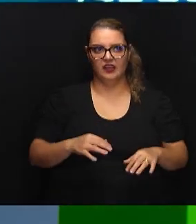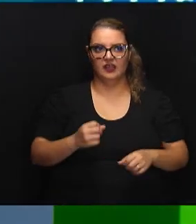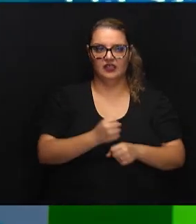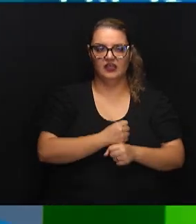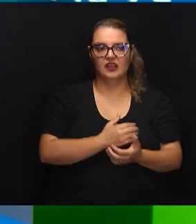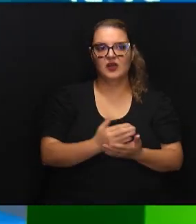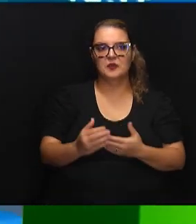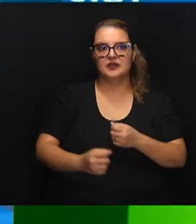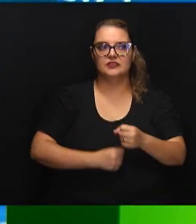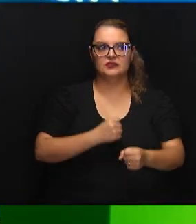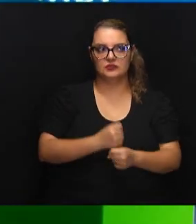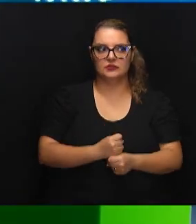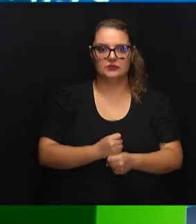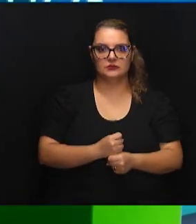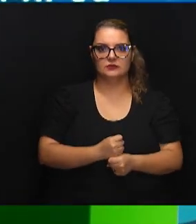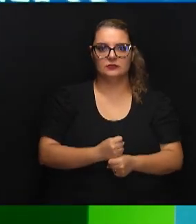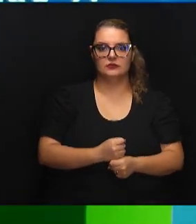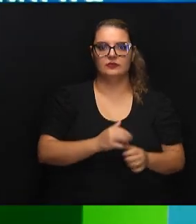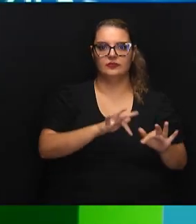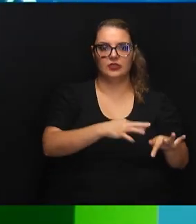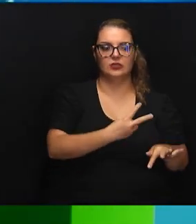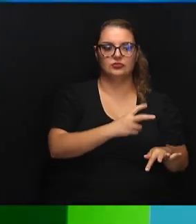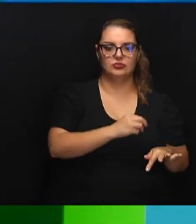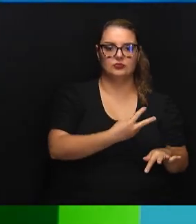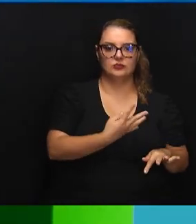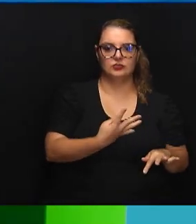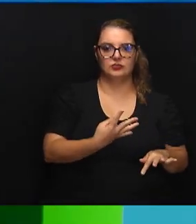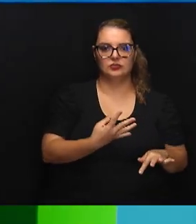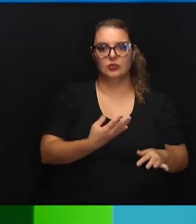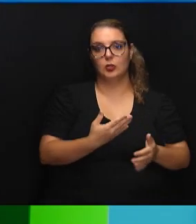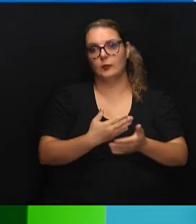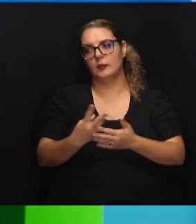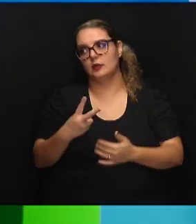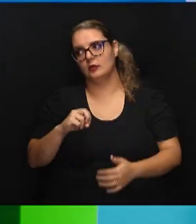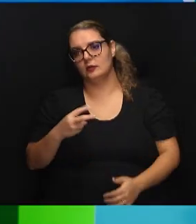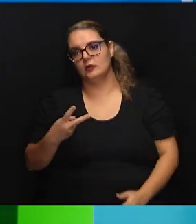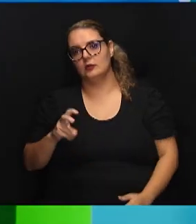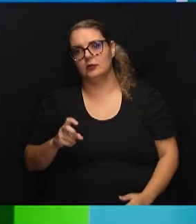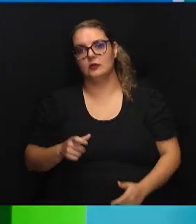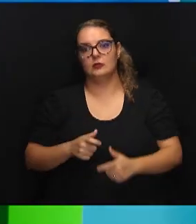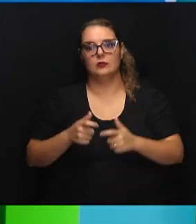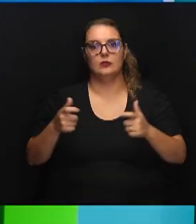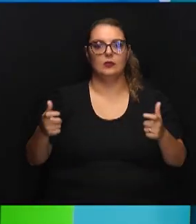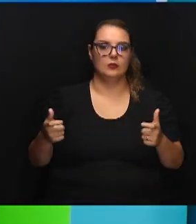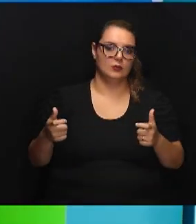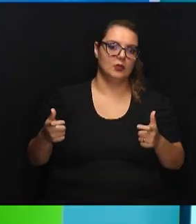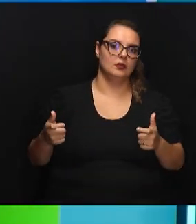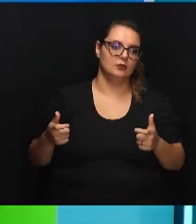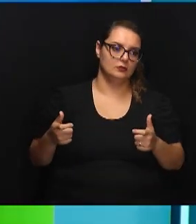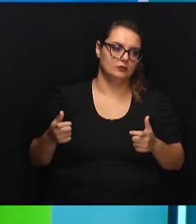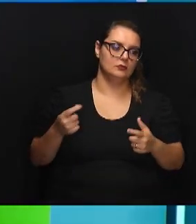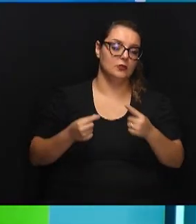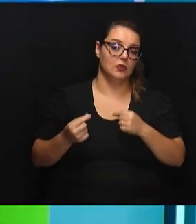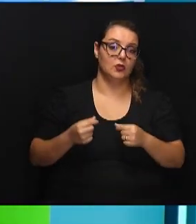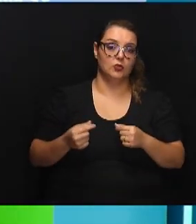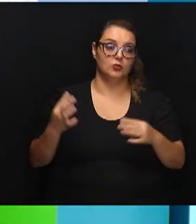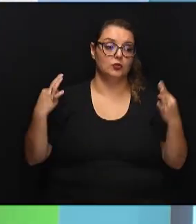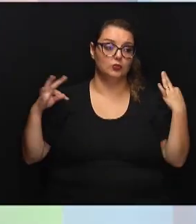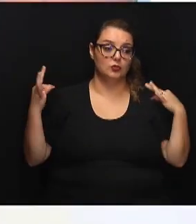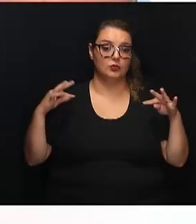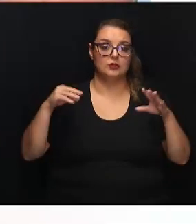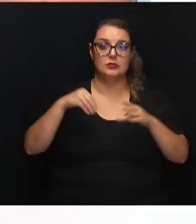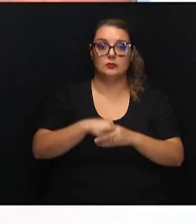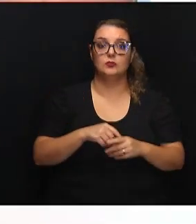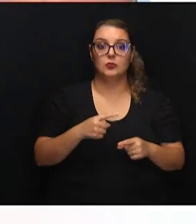de ano recente, né? Final de 24 e início de 25, houve um aumento de preço no turismo interno.